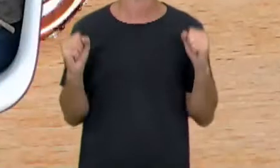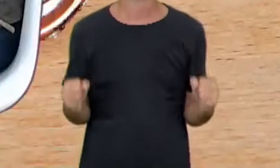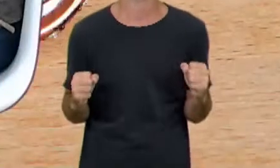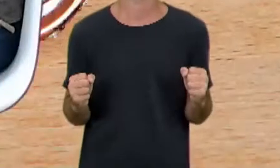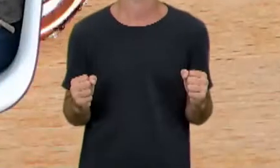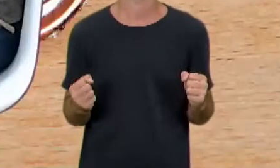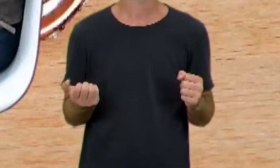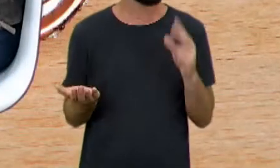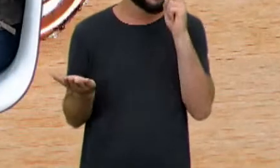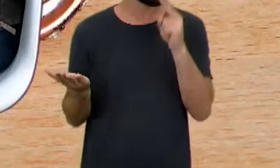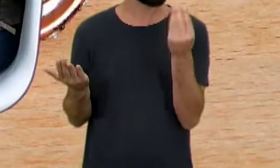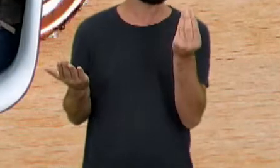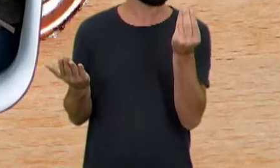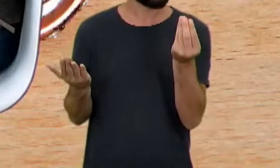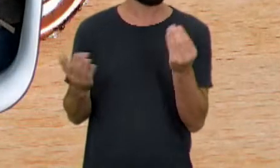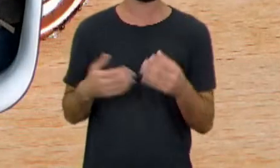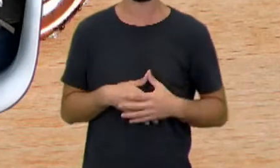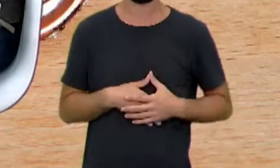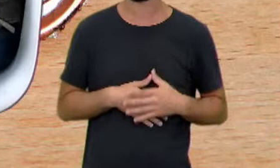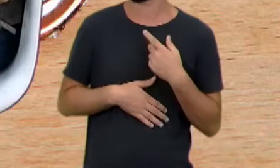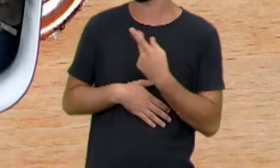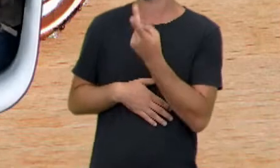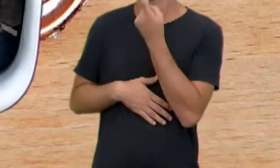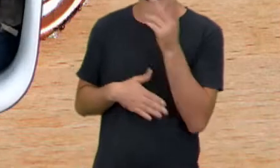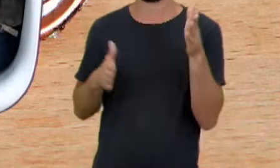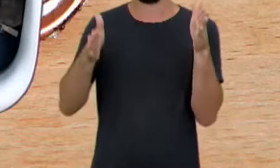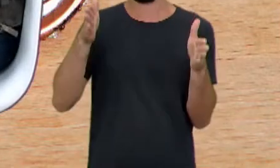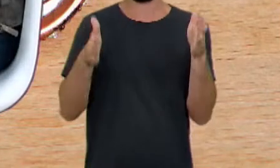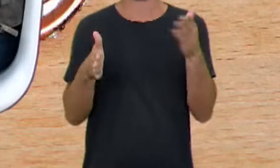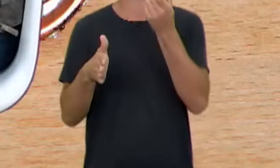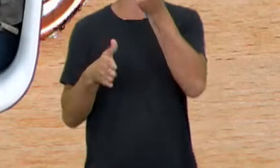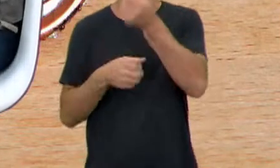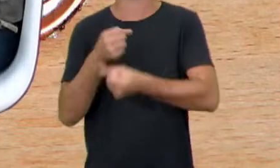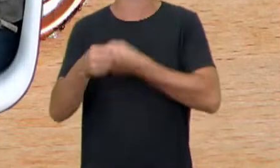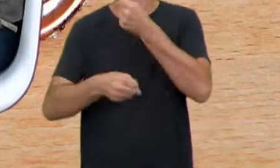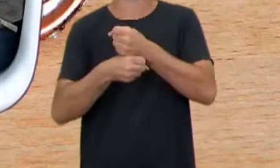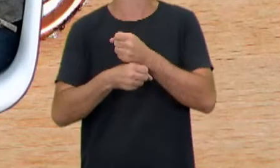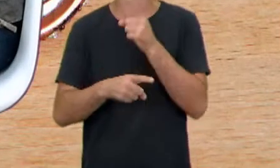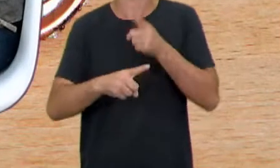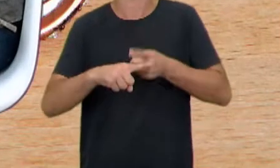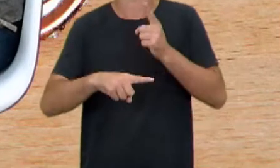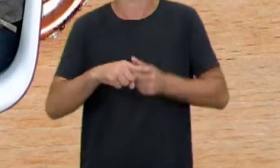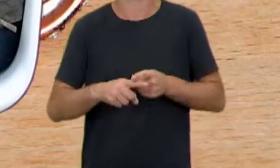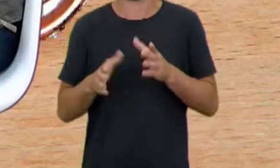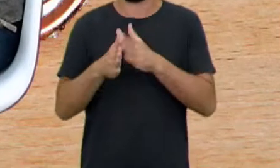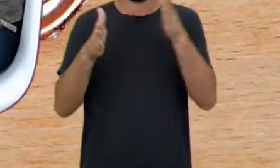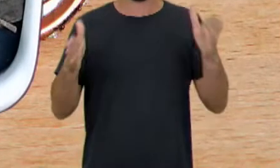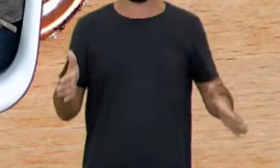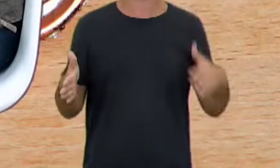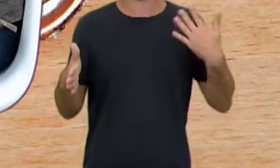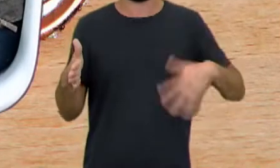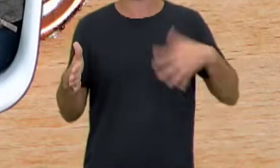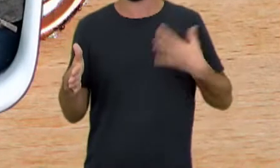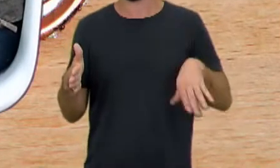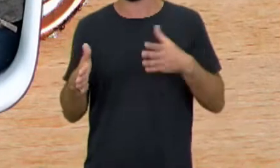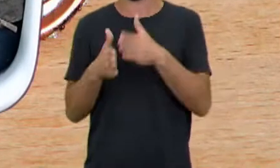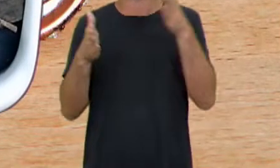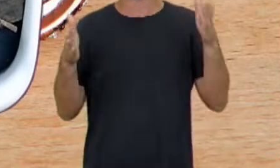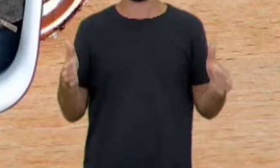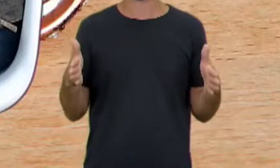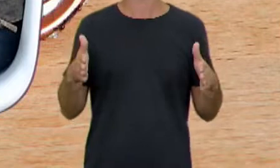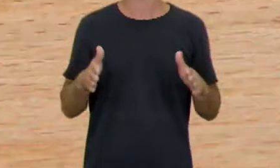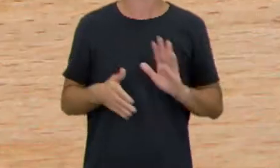Eu paro nos 6 anos ali para ilustrar, porque é um número já muito alto, né?